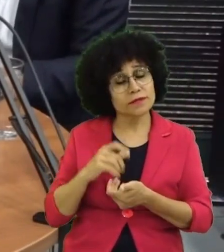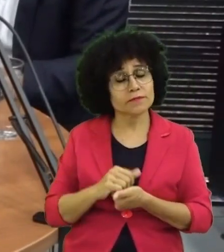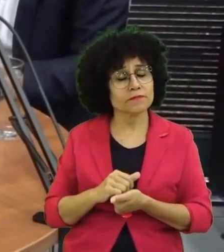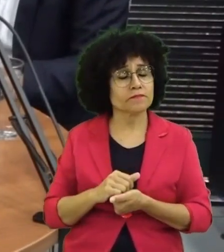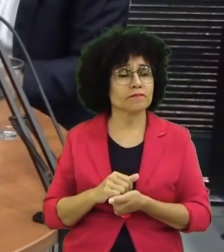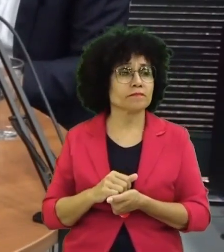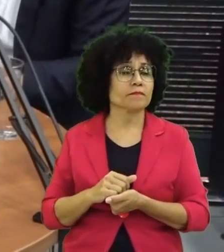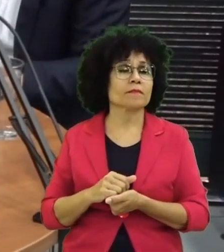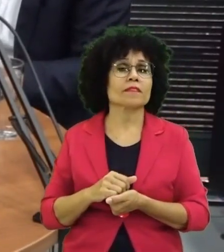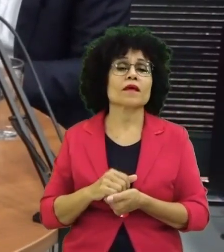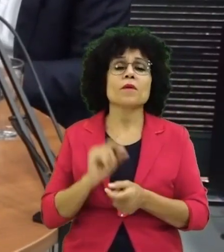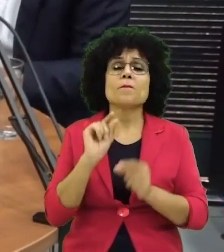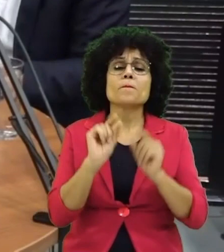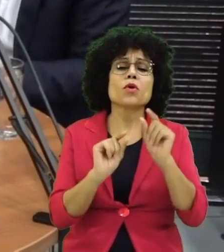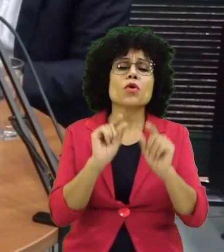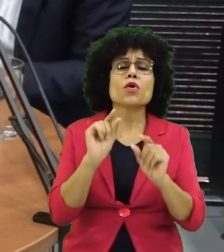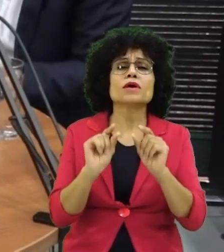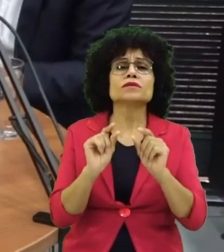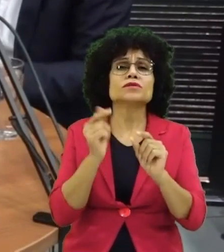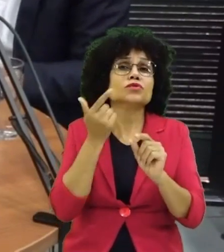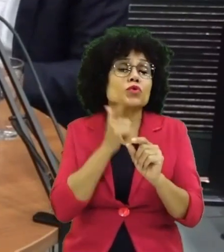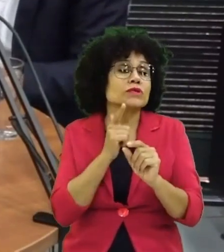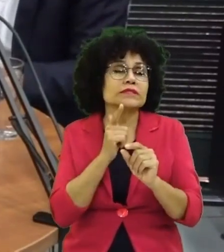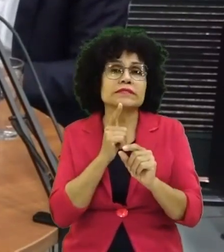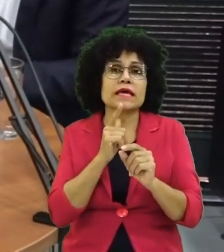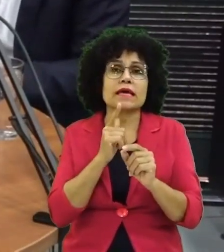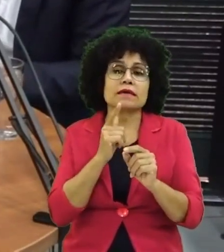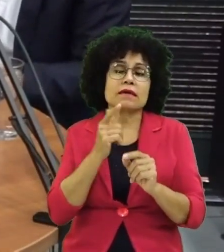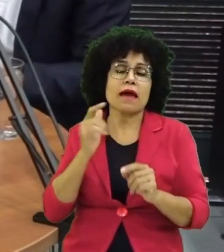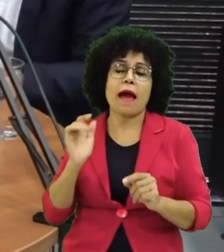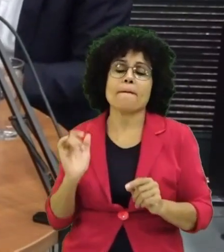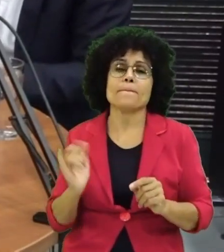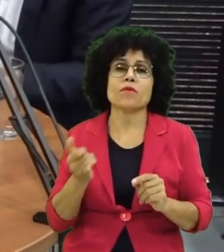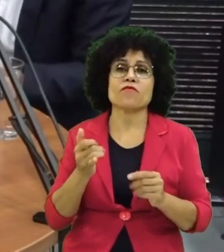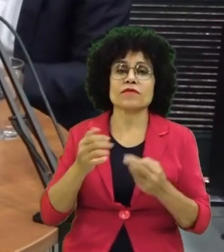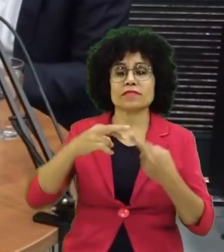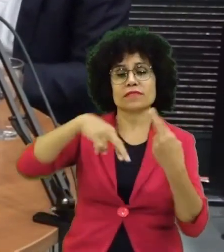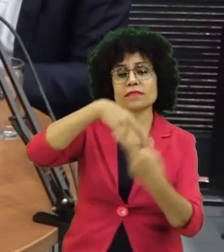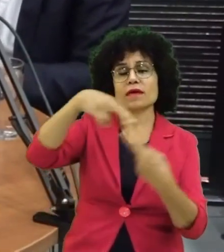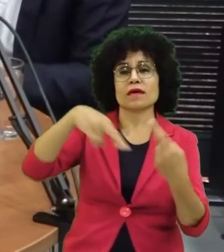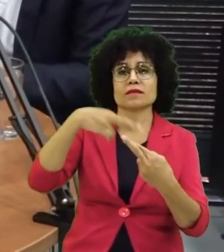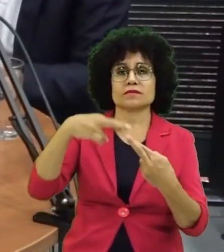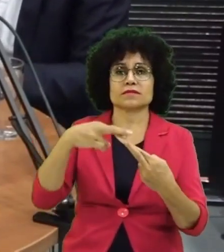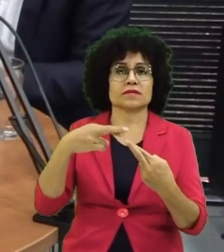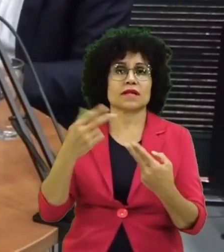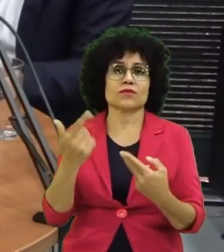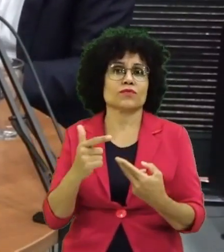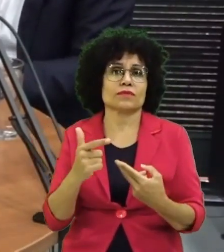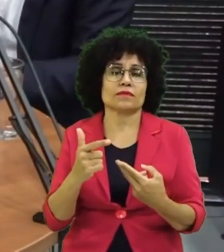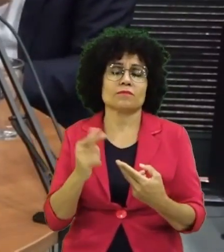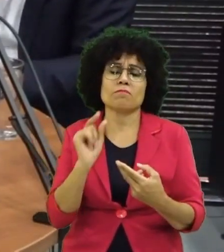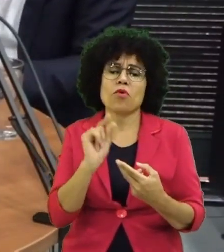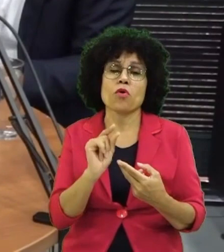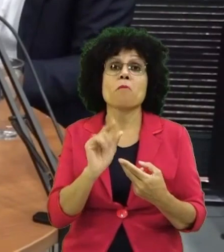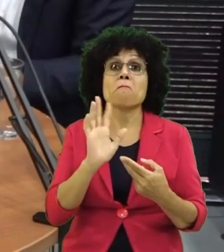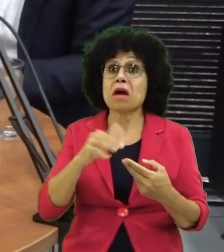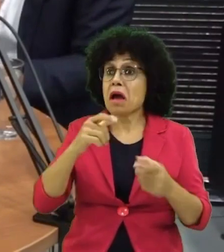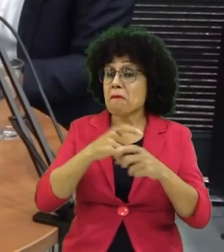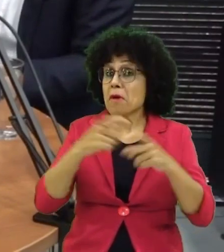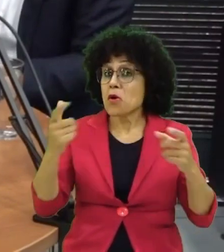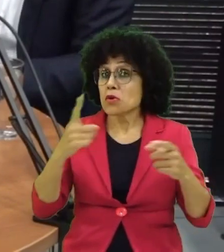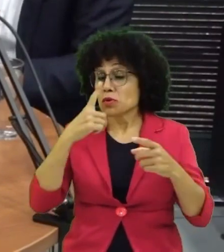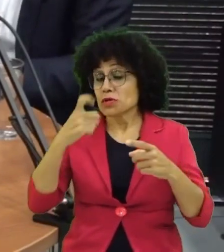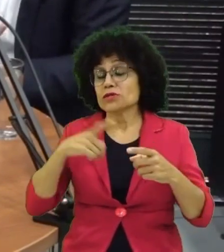dos resíduos, né? São poucas coisas que você não tem como reaproveitar. Isso mesmo. Né? E o mercado é muito forte. Hoje as empresas, as grandes